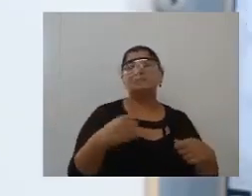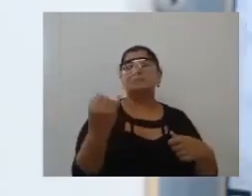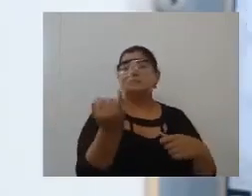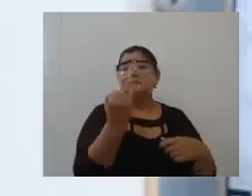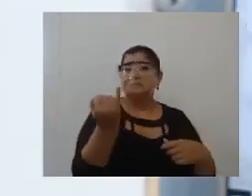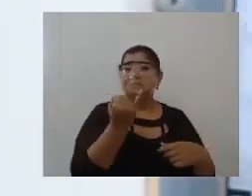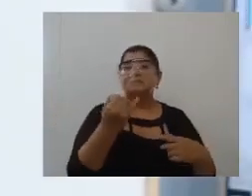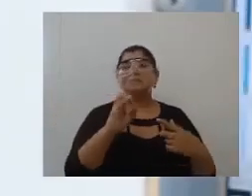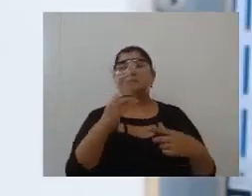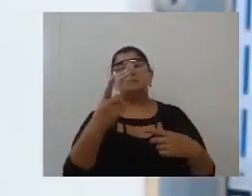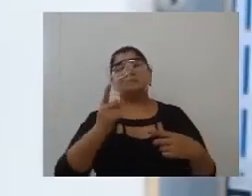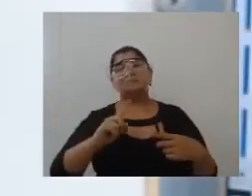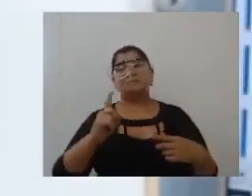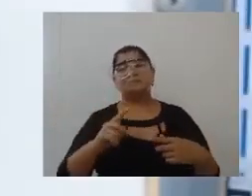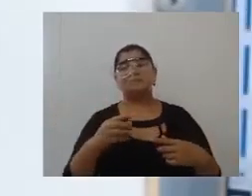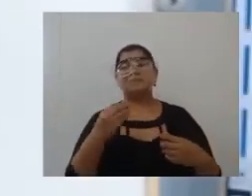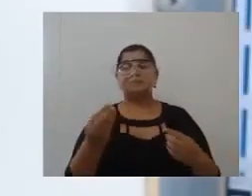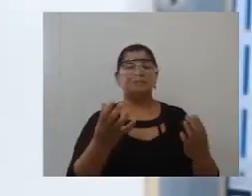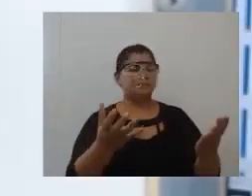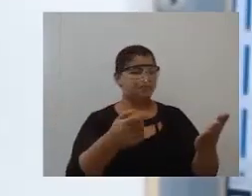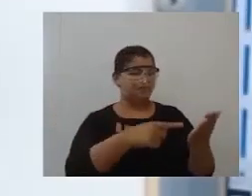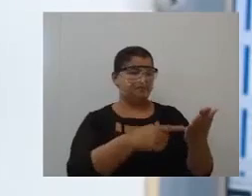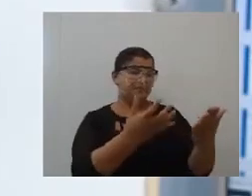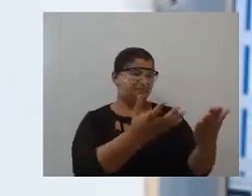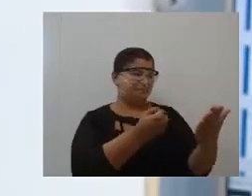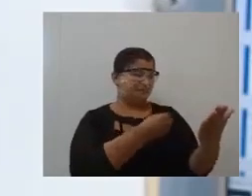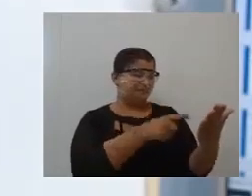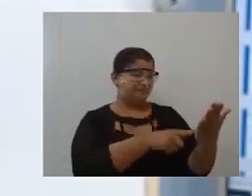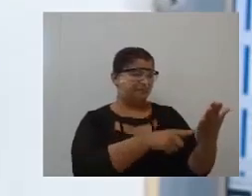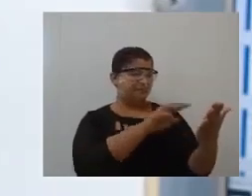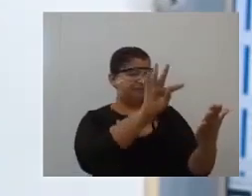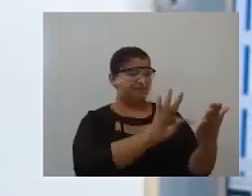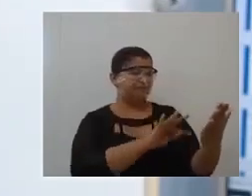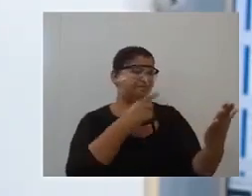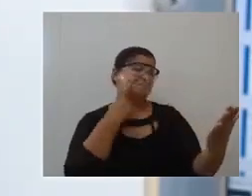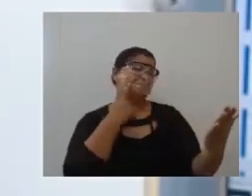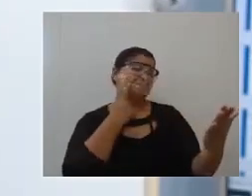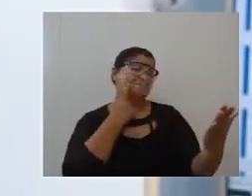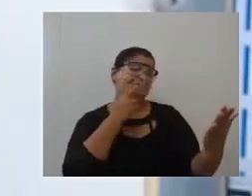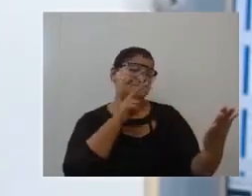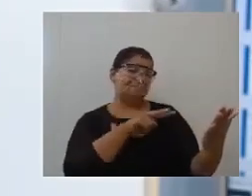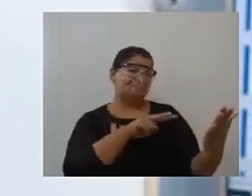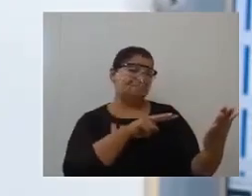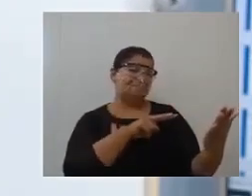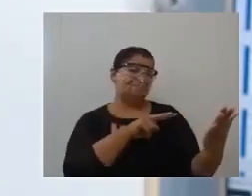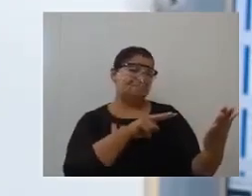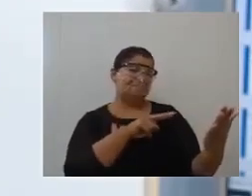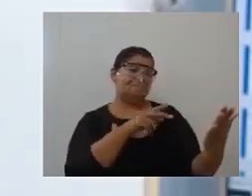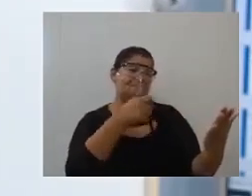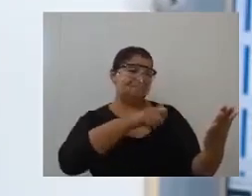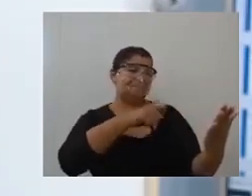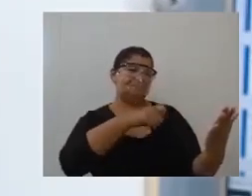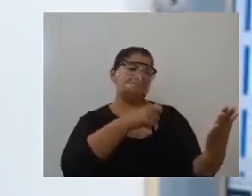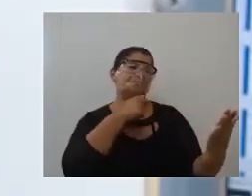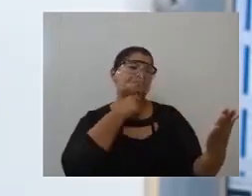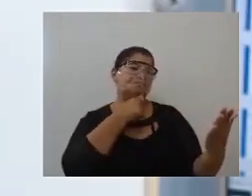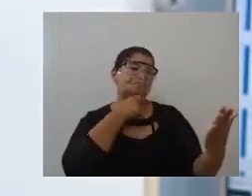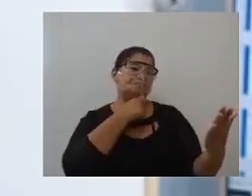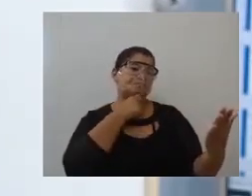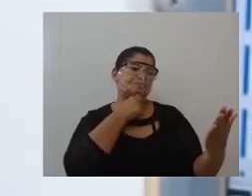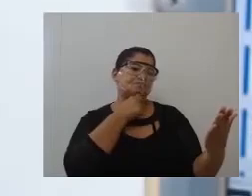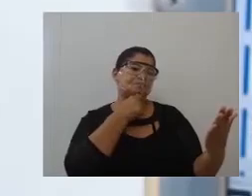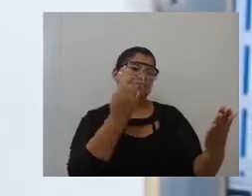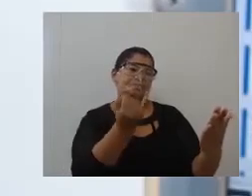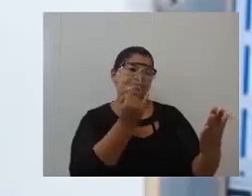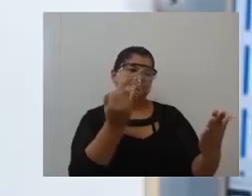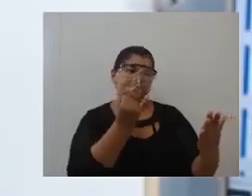Imagina quantas vezes você recebeu um texto e você viu claramente que a pessoa não avaliou a